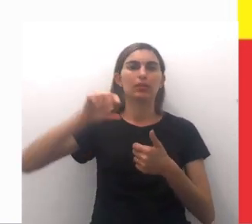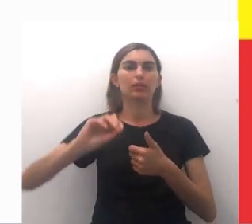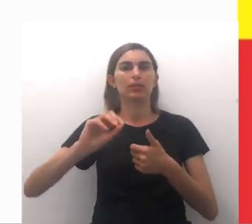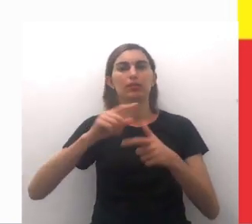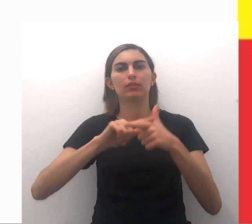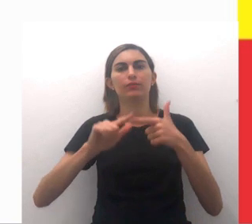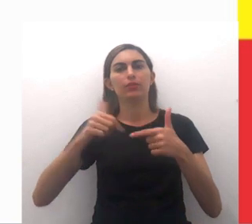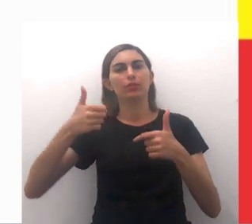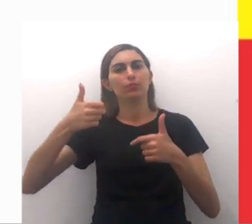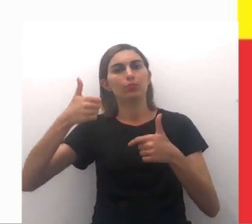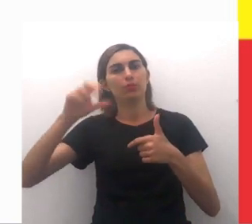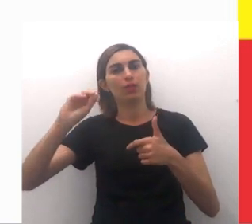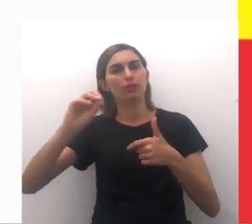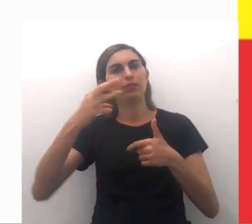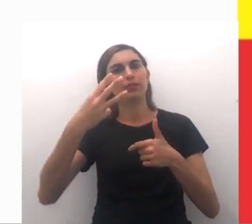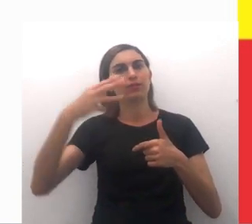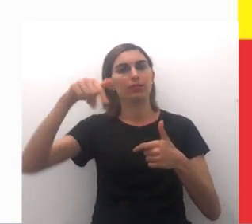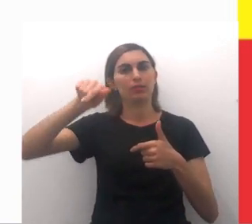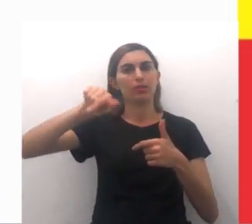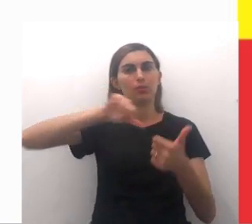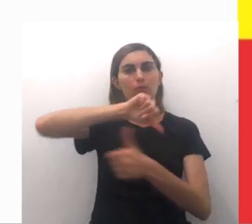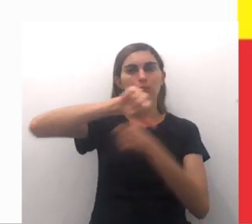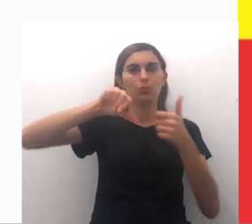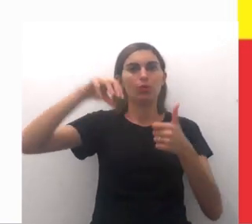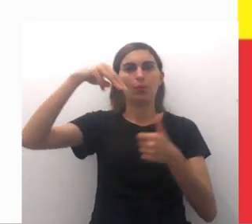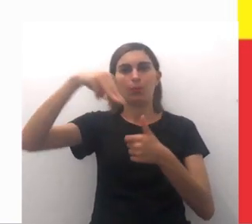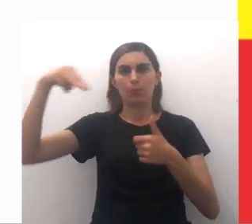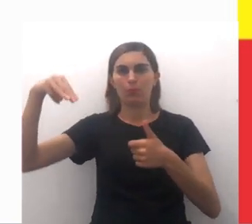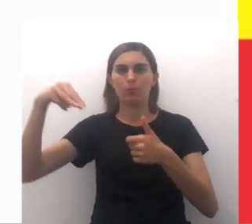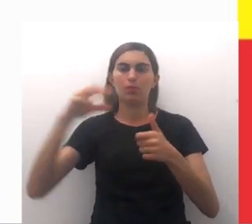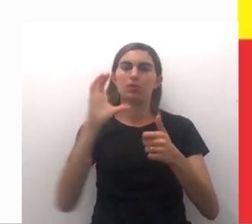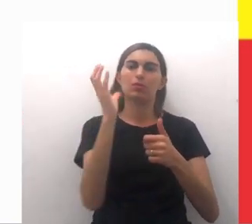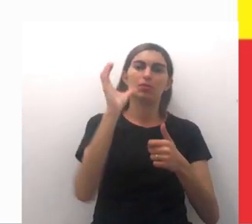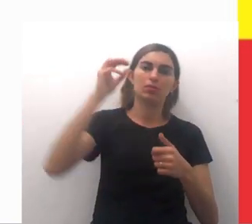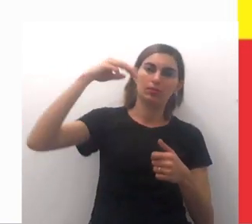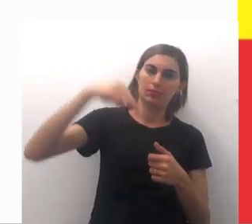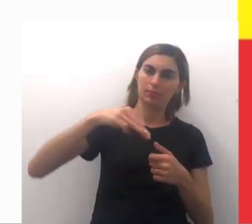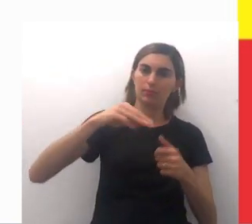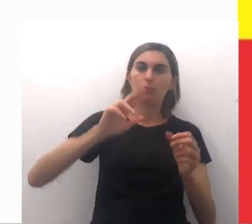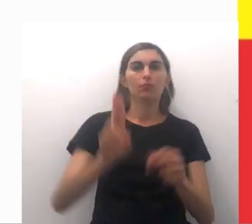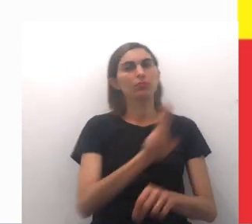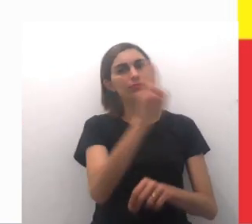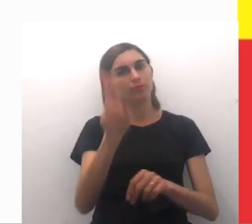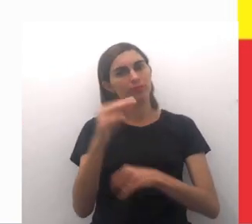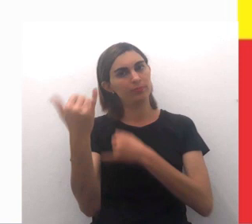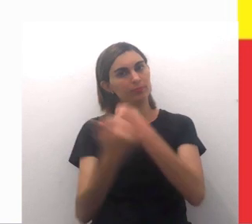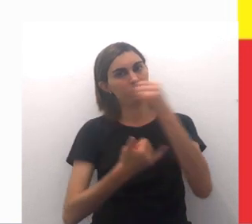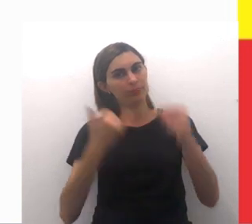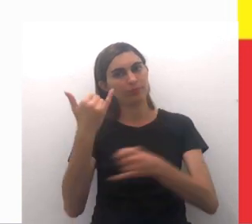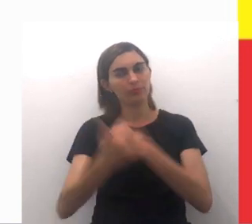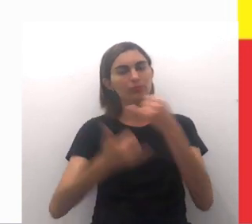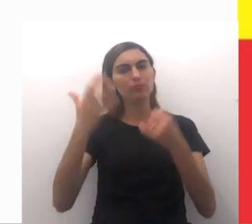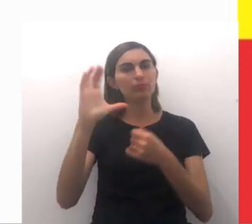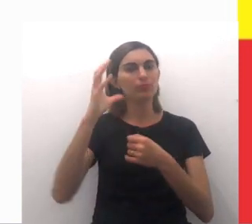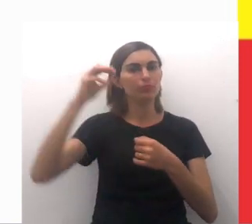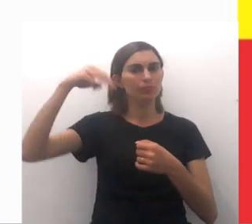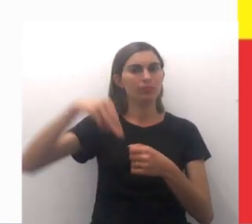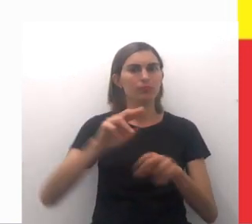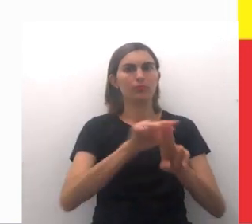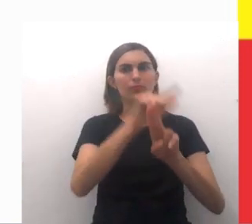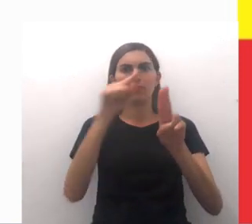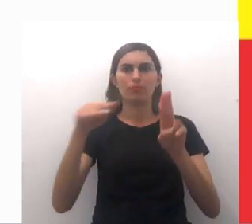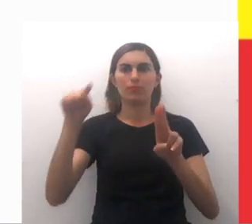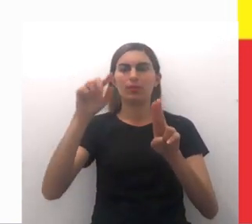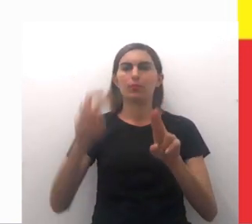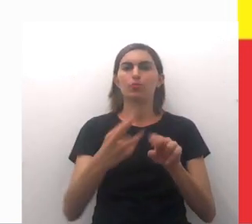10, 37. Então, eu transformei de milímetro para centímetro. Então, usando as informações em centímetro,